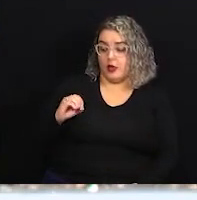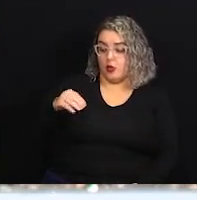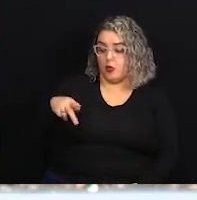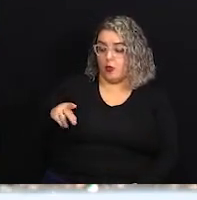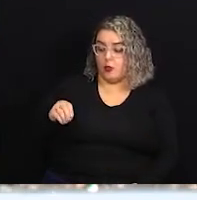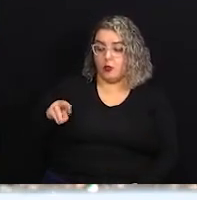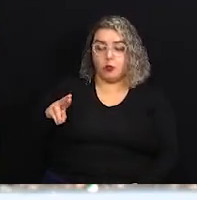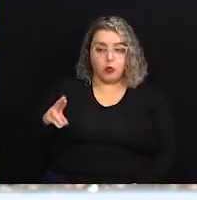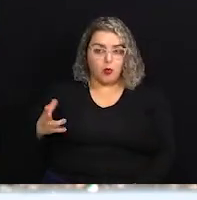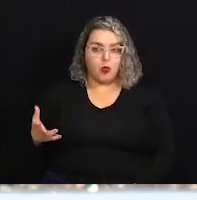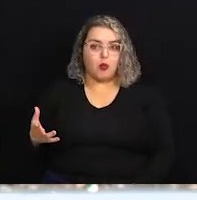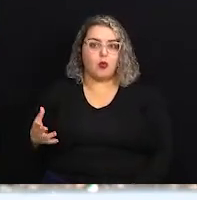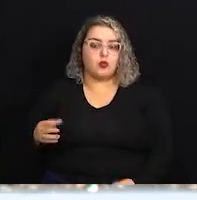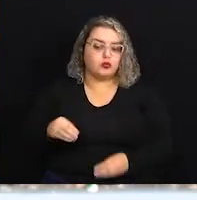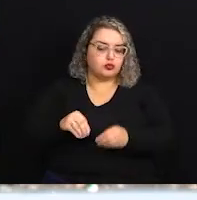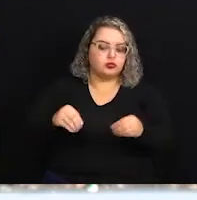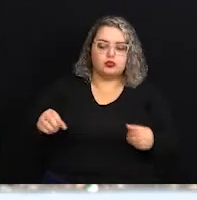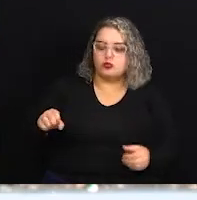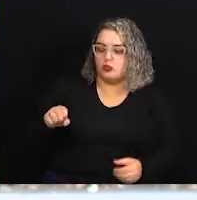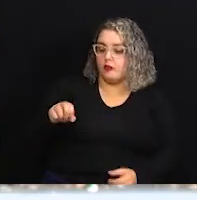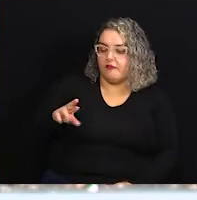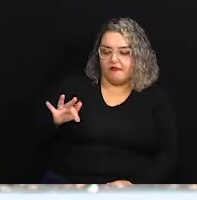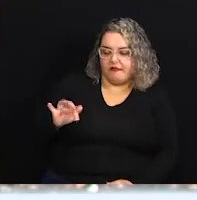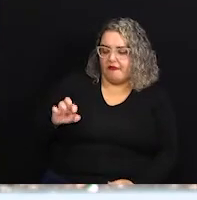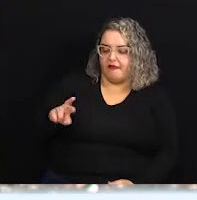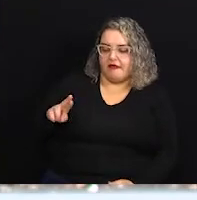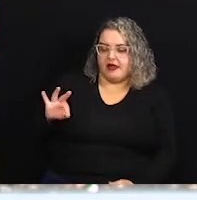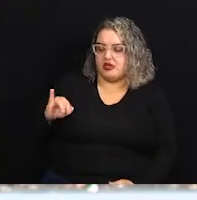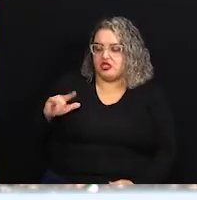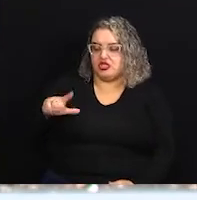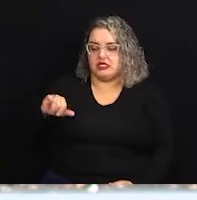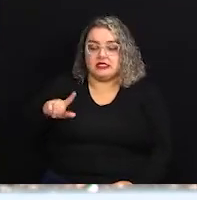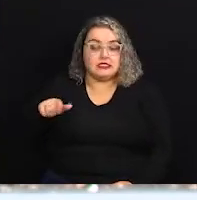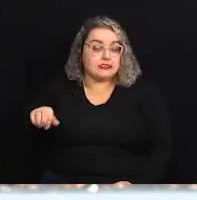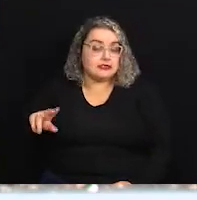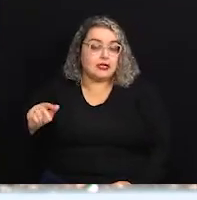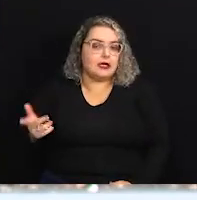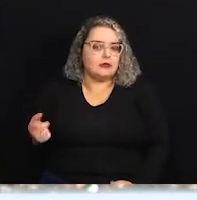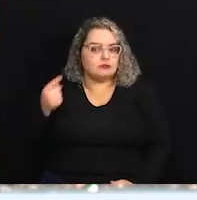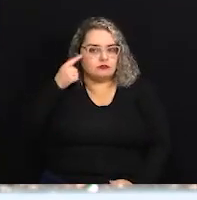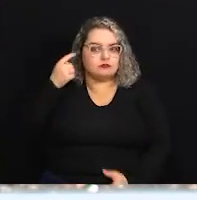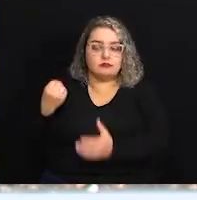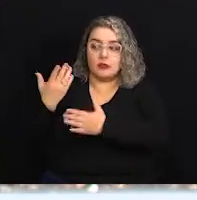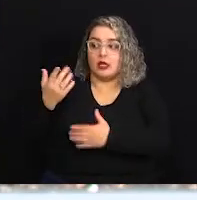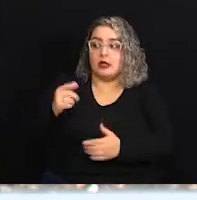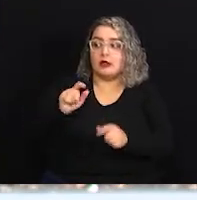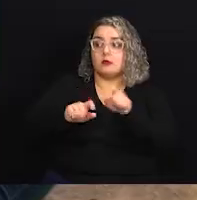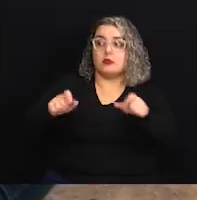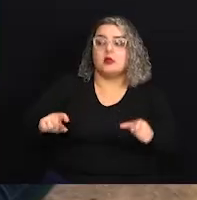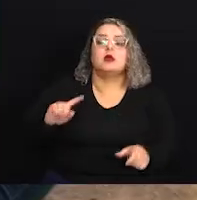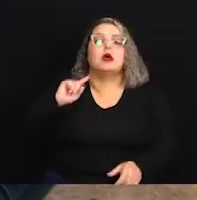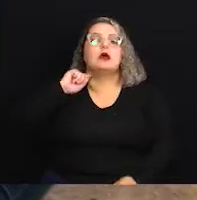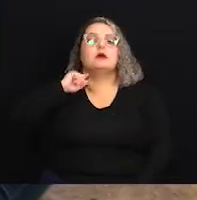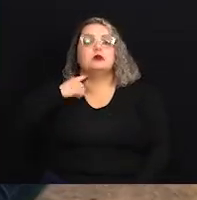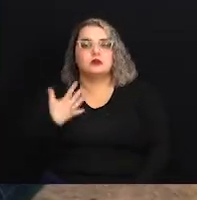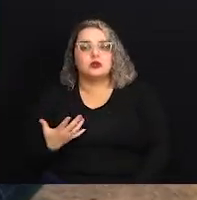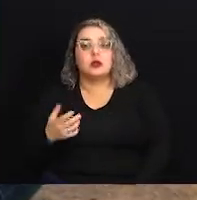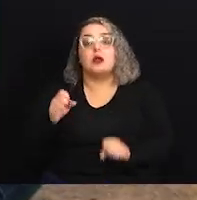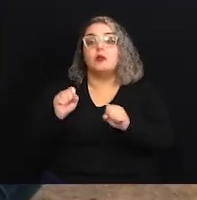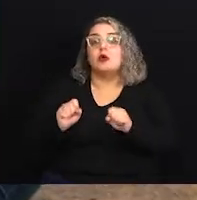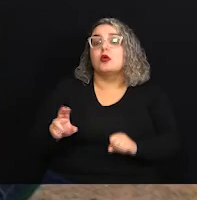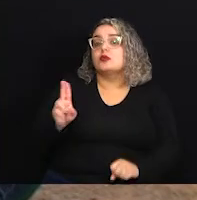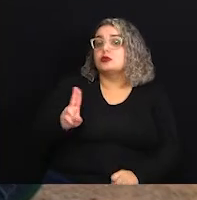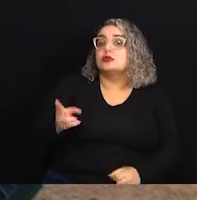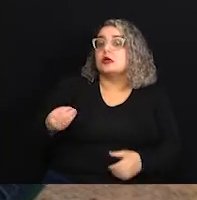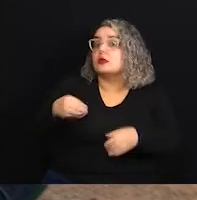recompor o solo, para fertilizar o solo, enfim. Nós precisamos ser criativos. Ou seja, muita gente está jogando